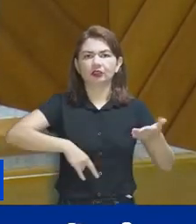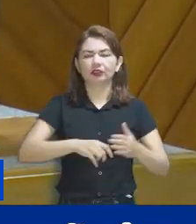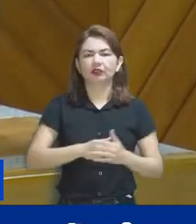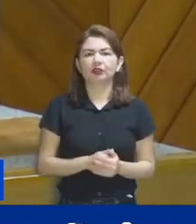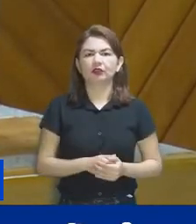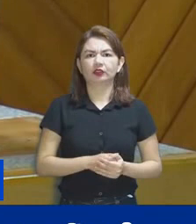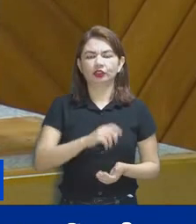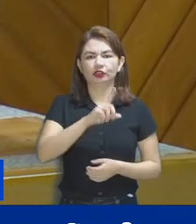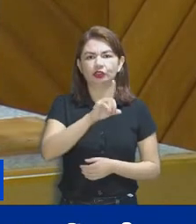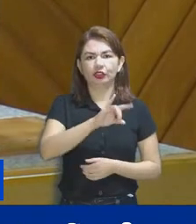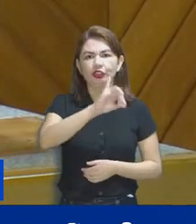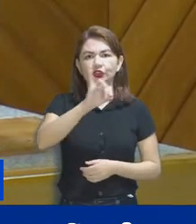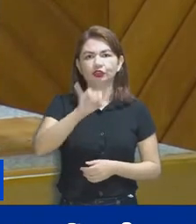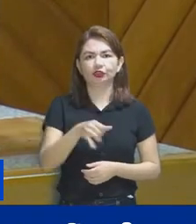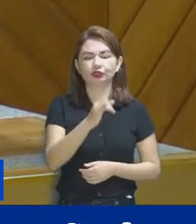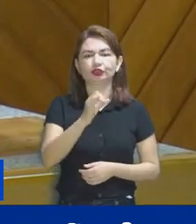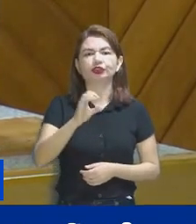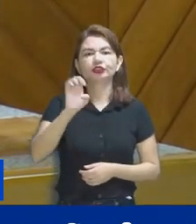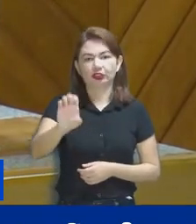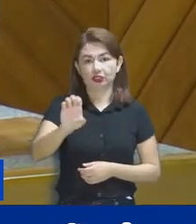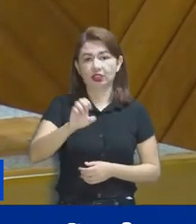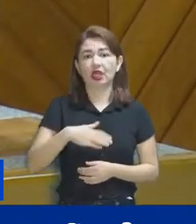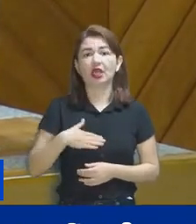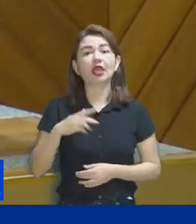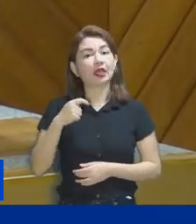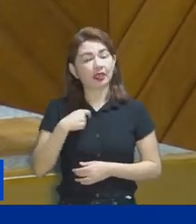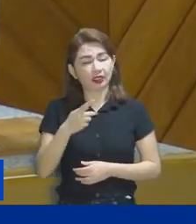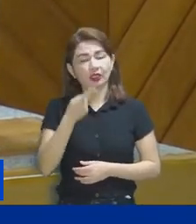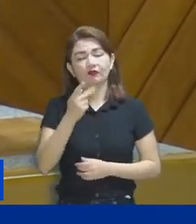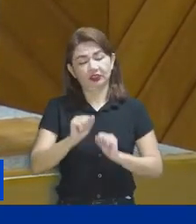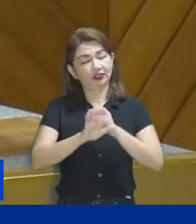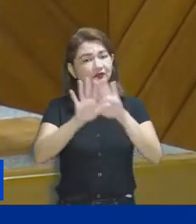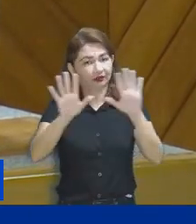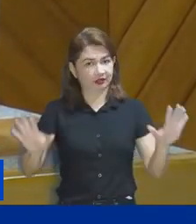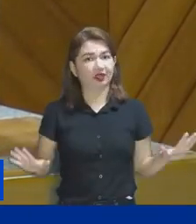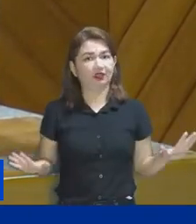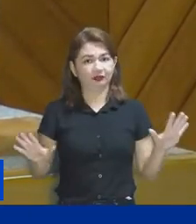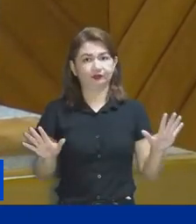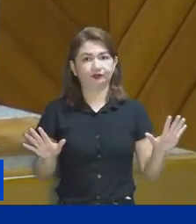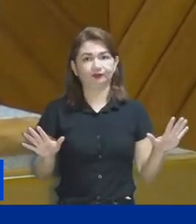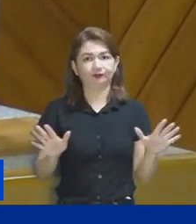Justiça eletrônico. E eu deixei isso muito claro